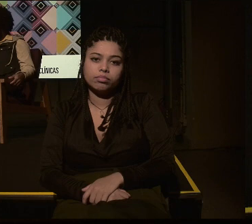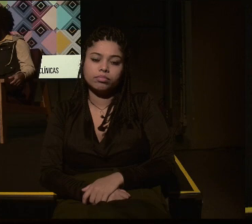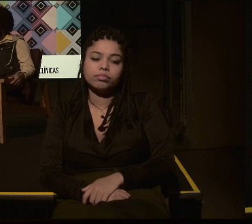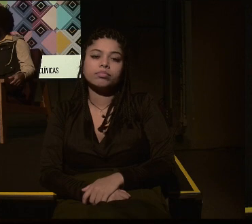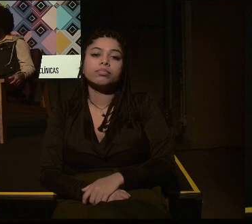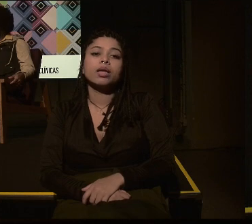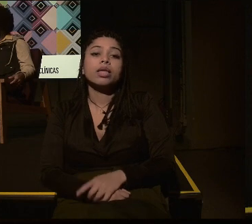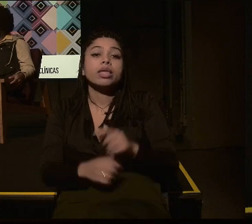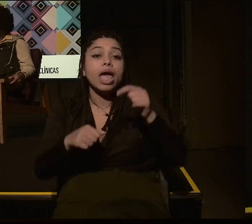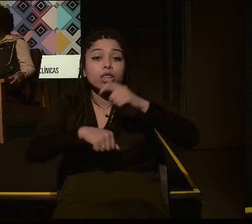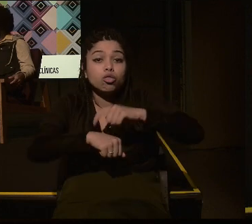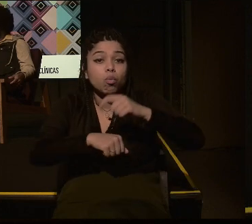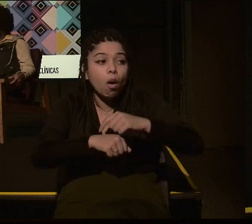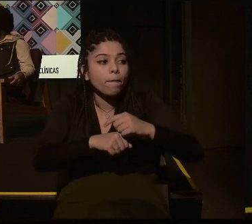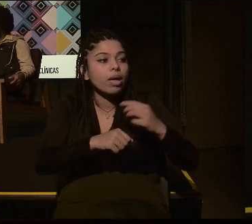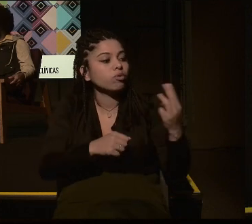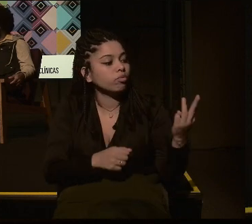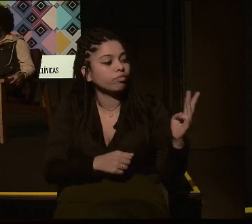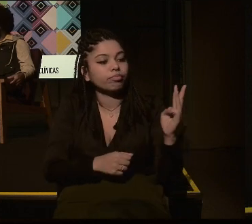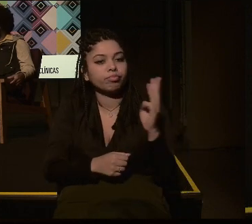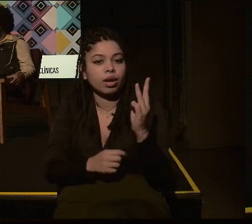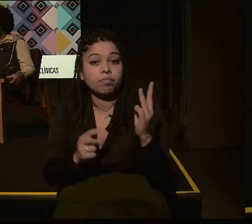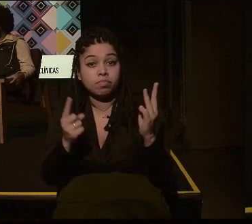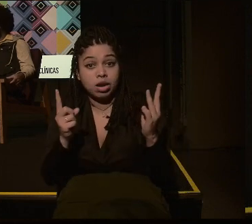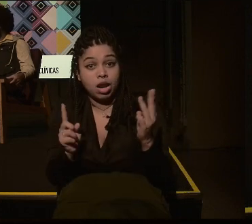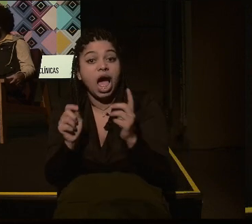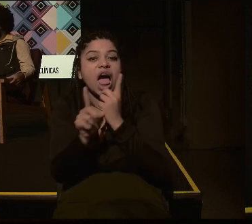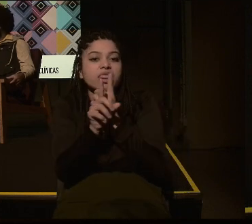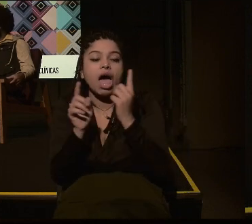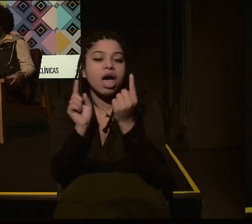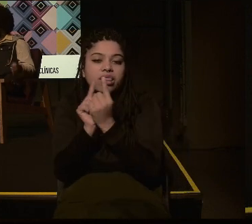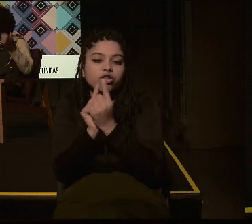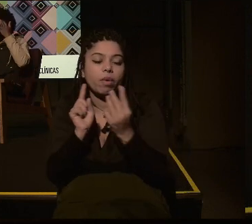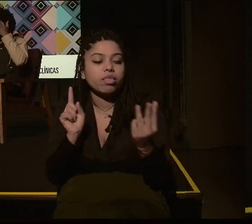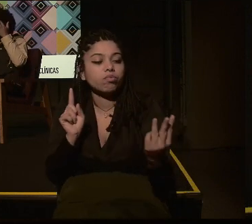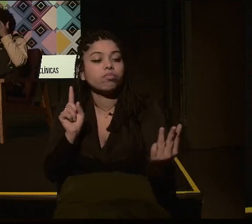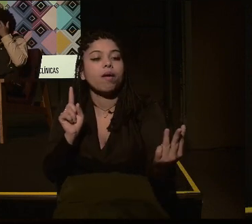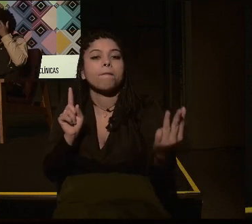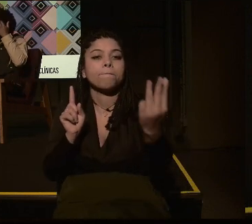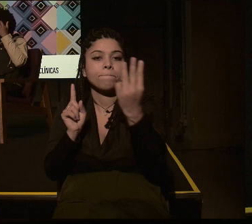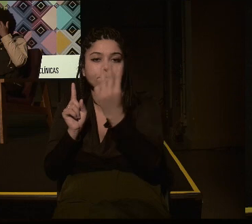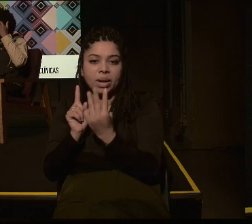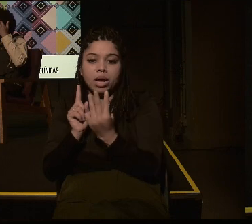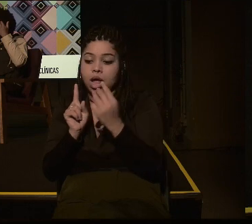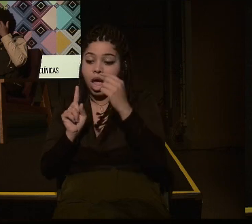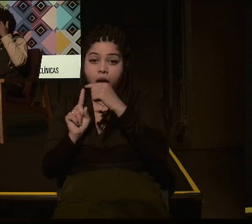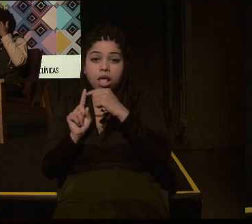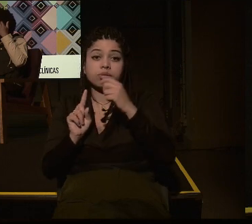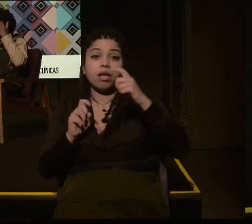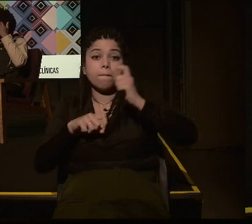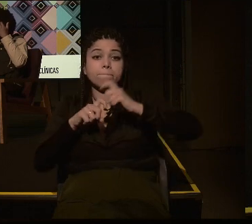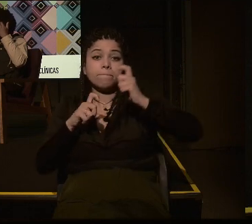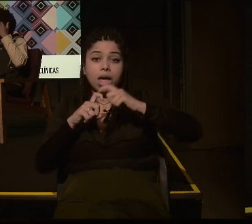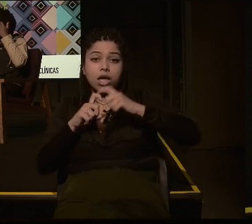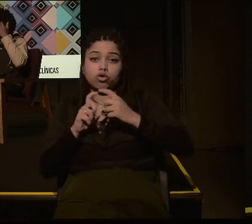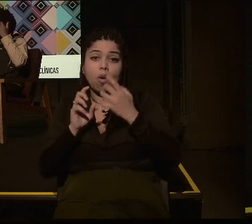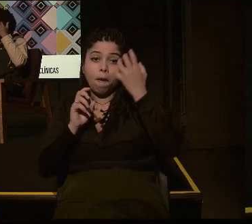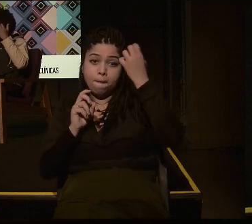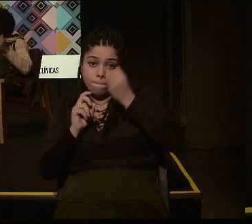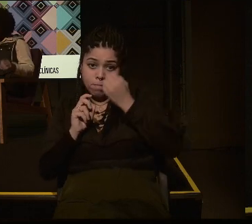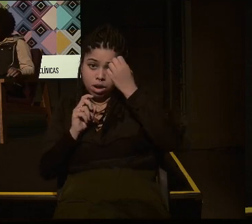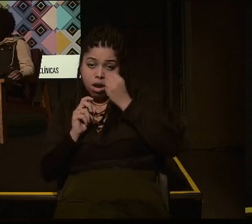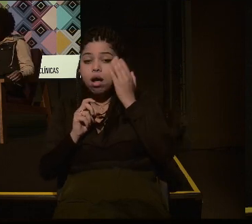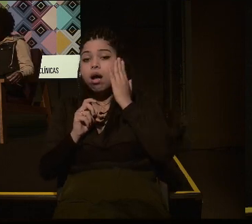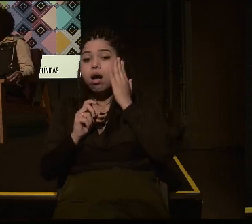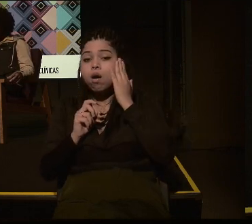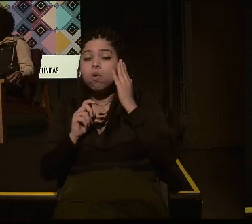E no acolhimento, quem faz o acolhimento é um médico branco e uma auxiliar de